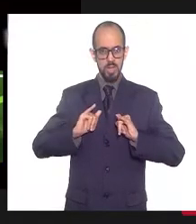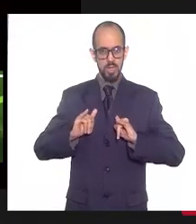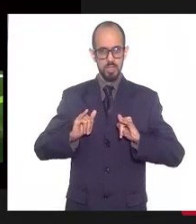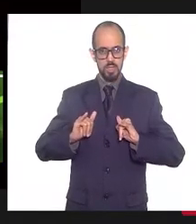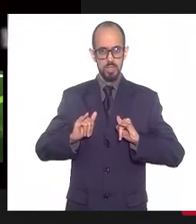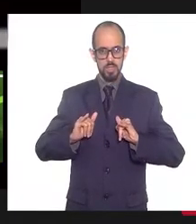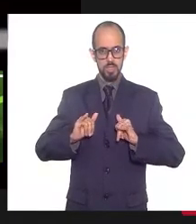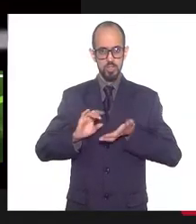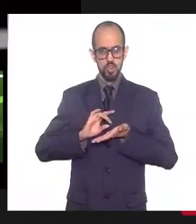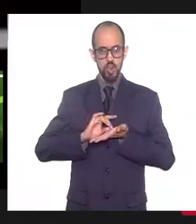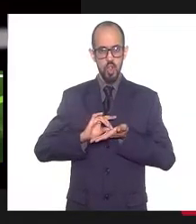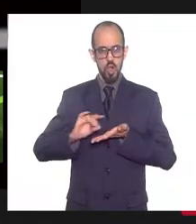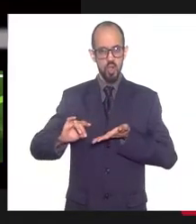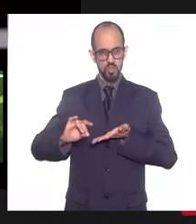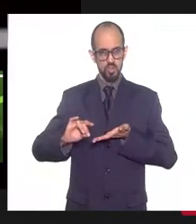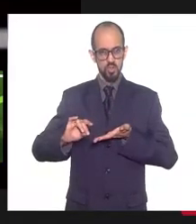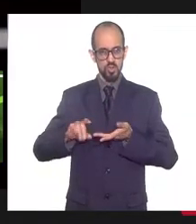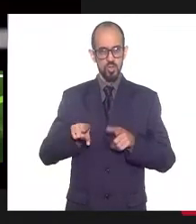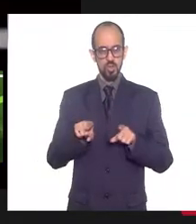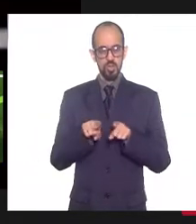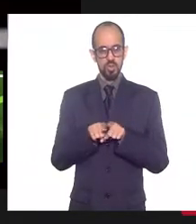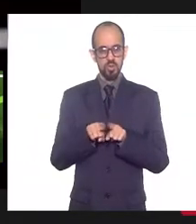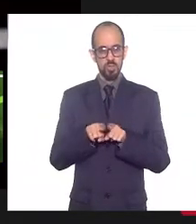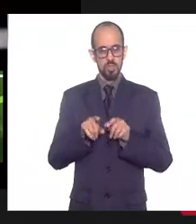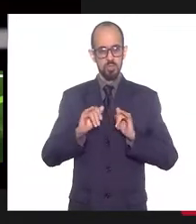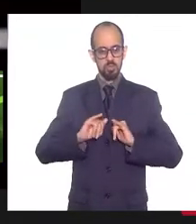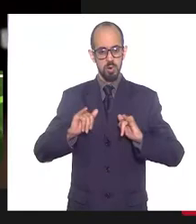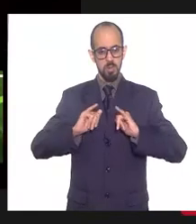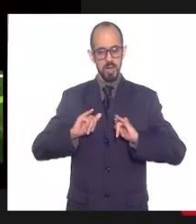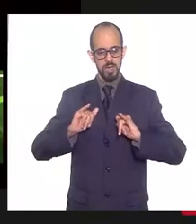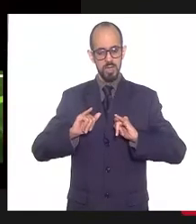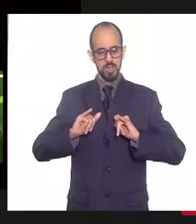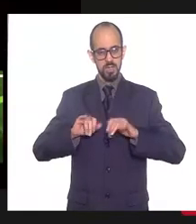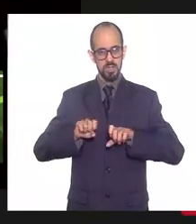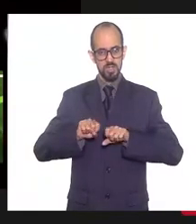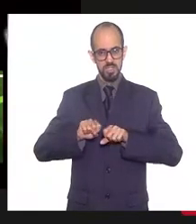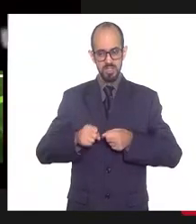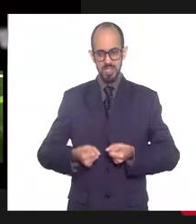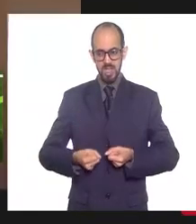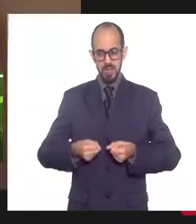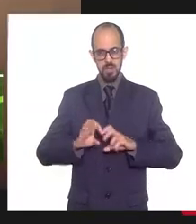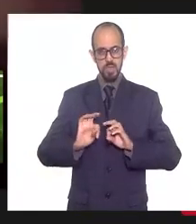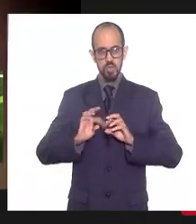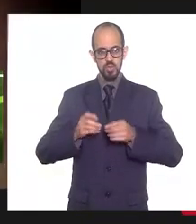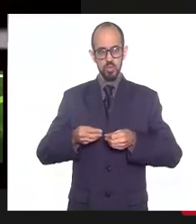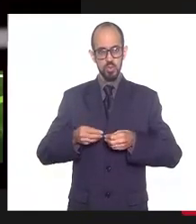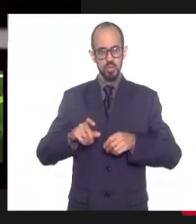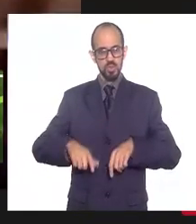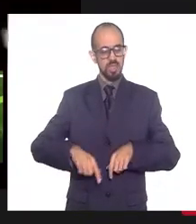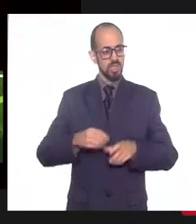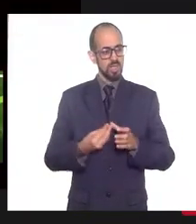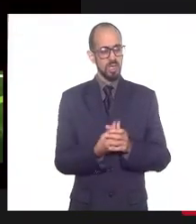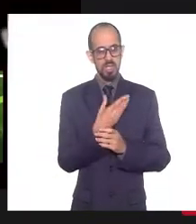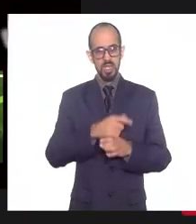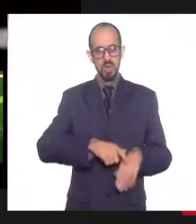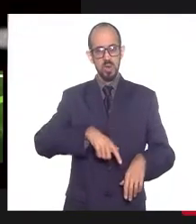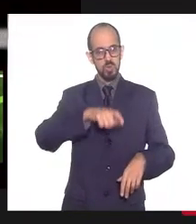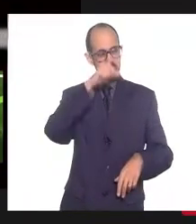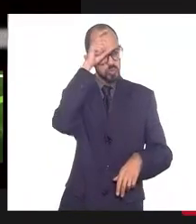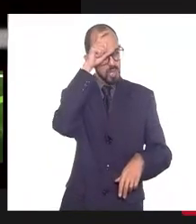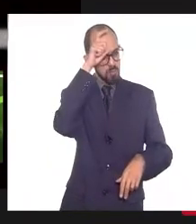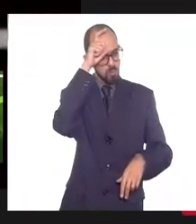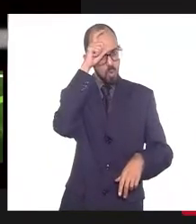de ódio, tanta propaganda que desmonta os movimentos e demoniza os movimentos